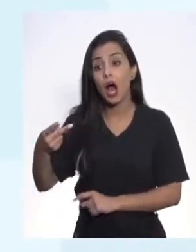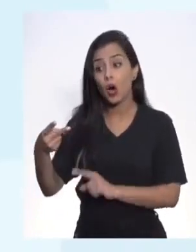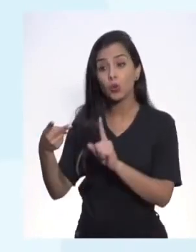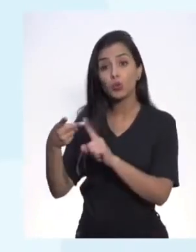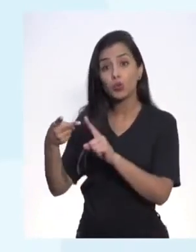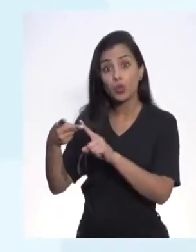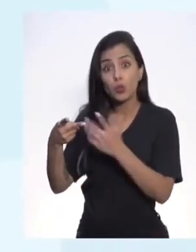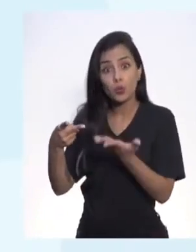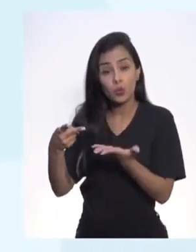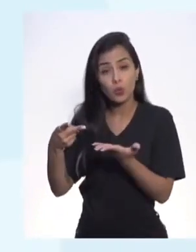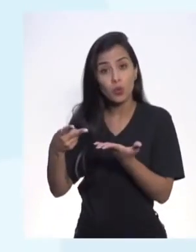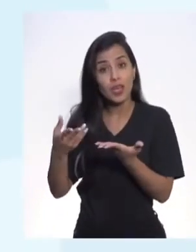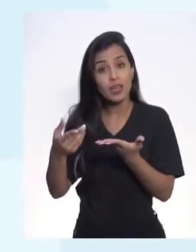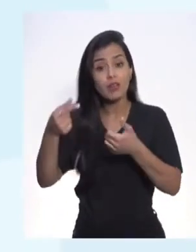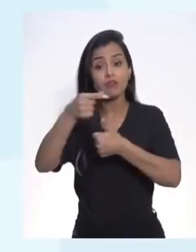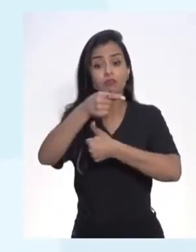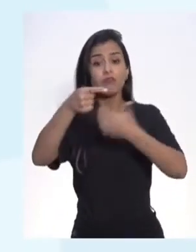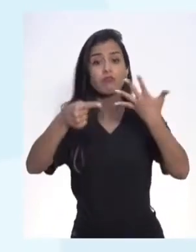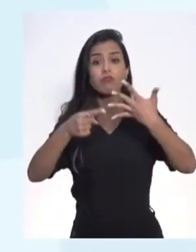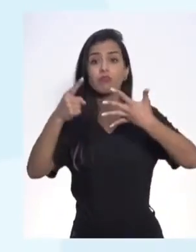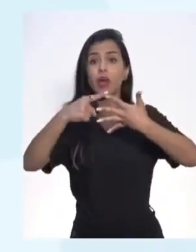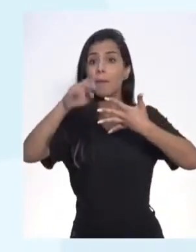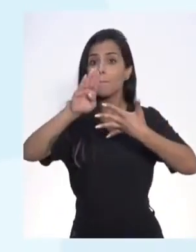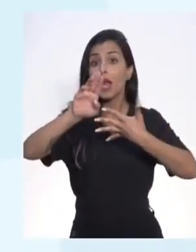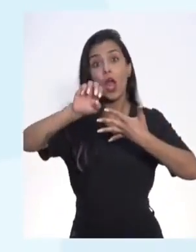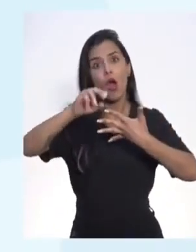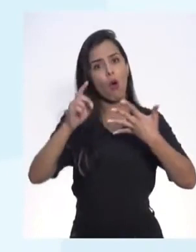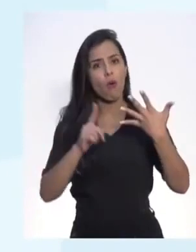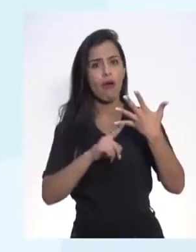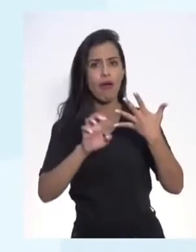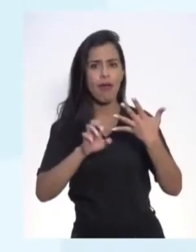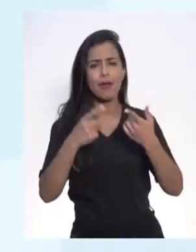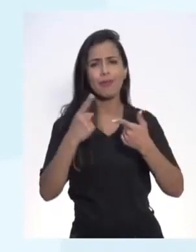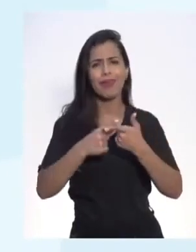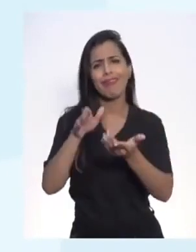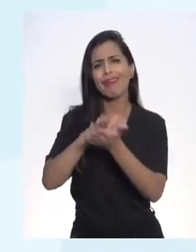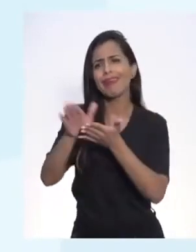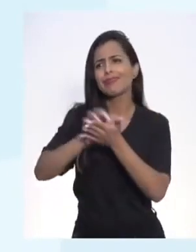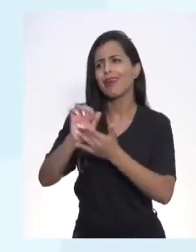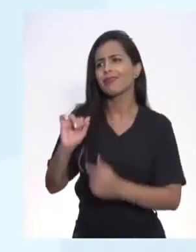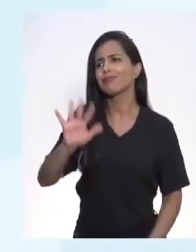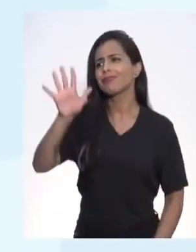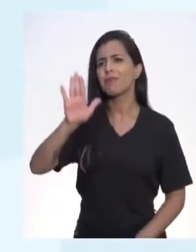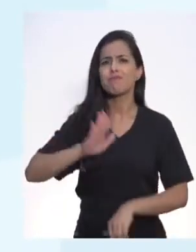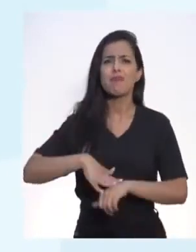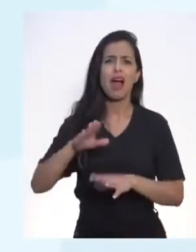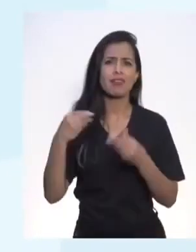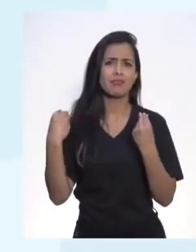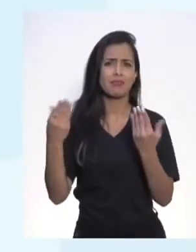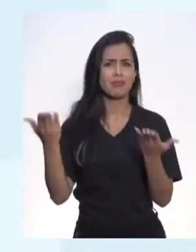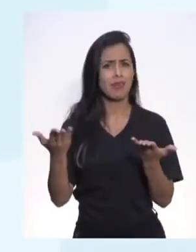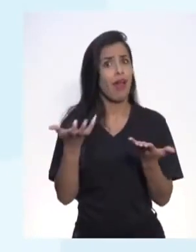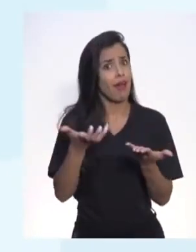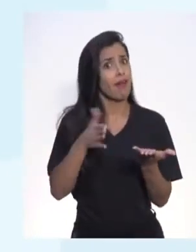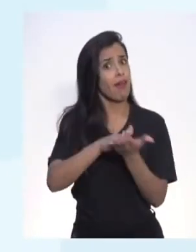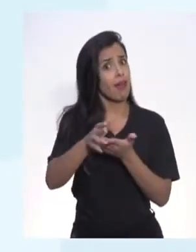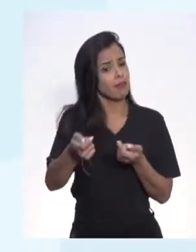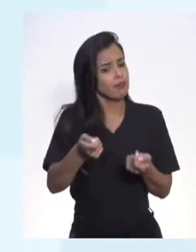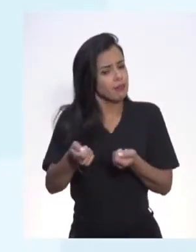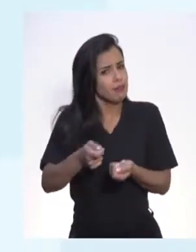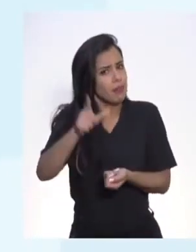a alternativa B ou a alternativa E. Porque, desculpa, ninguém vai querer gastar mais. A pessoa vai querer gastar menos. Então, ela não vai querer